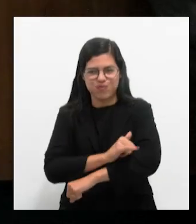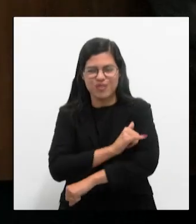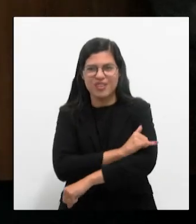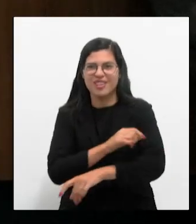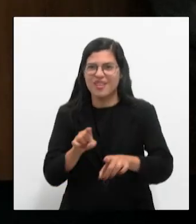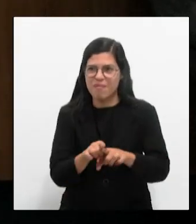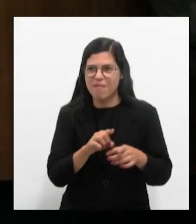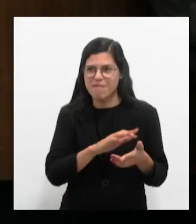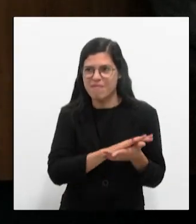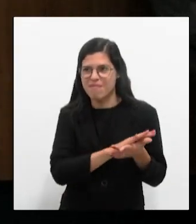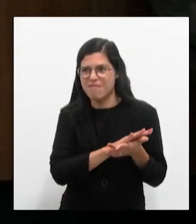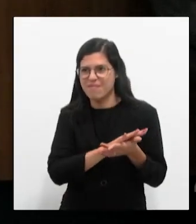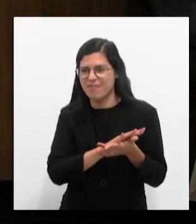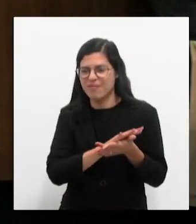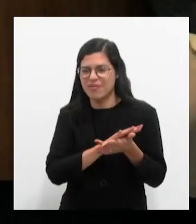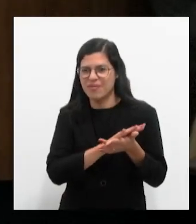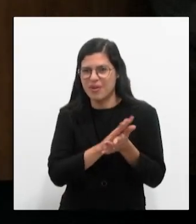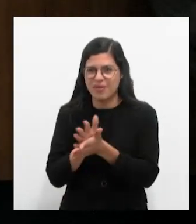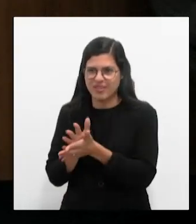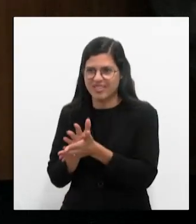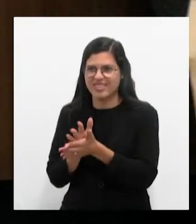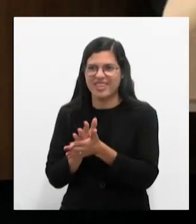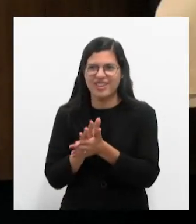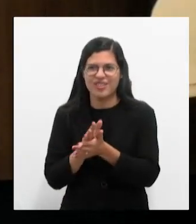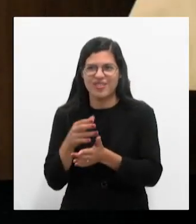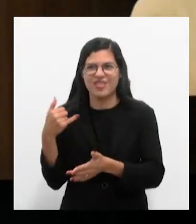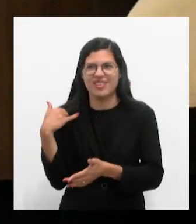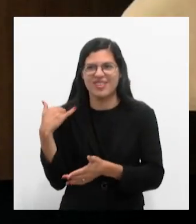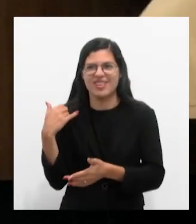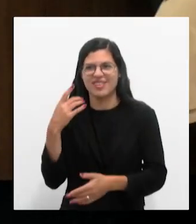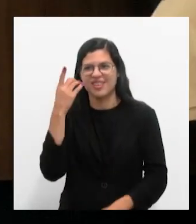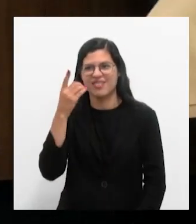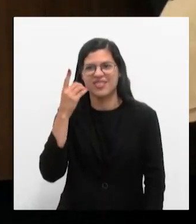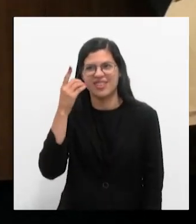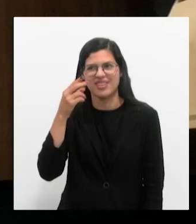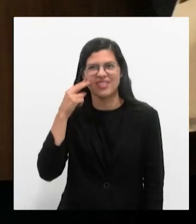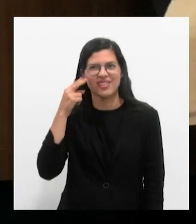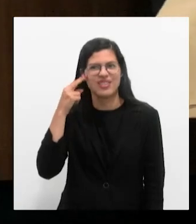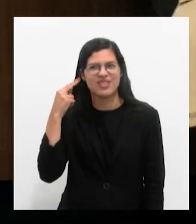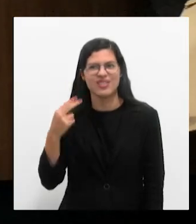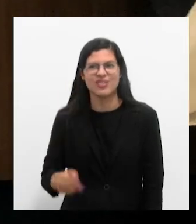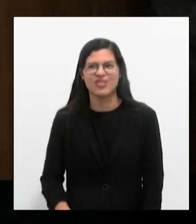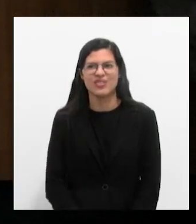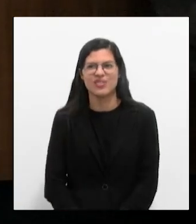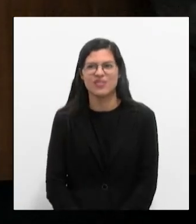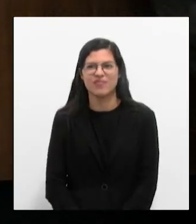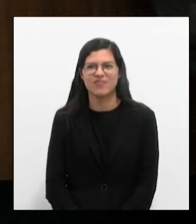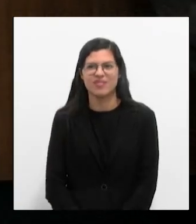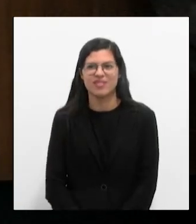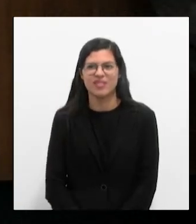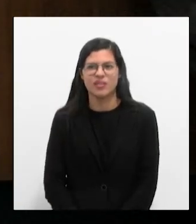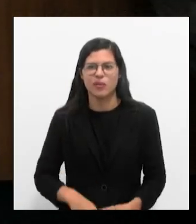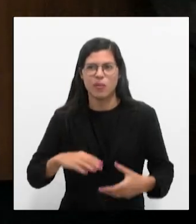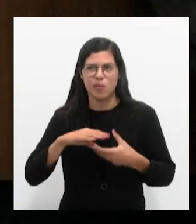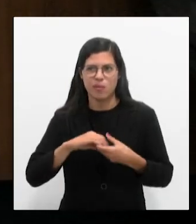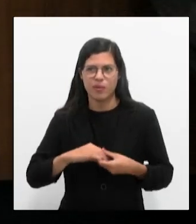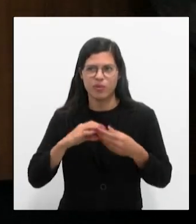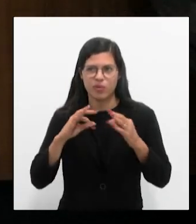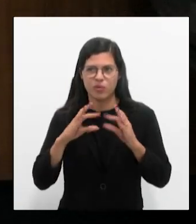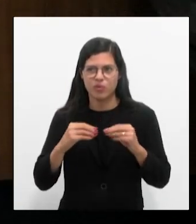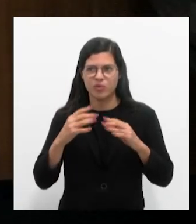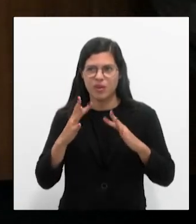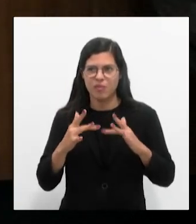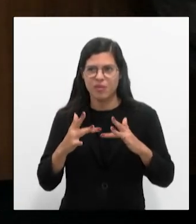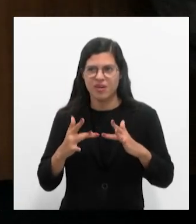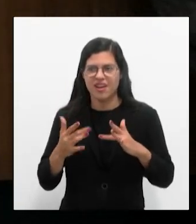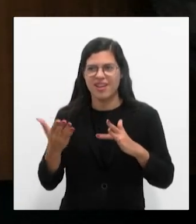Ju. Então, é tudo junto. Presidente, de verdade aqui, cumprimentar todos os namorados em nome do casal que